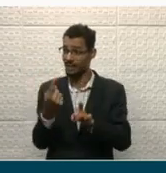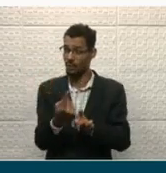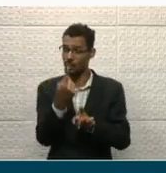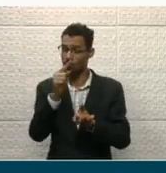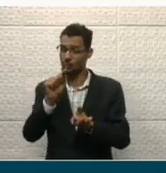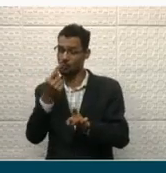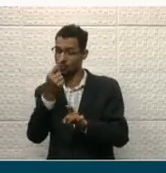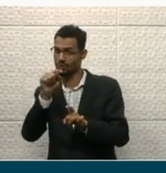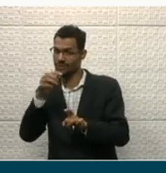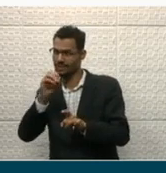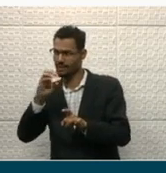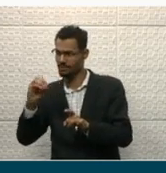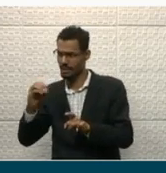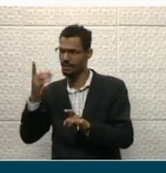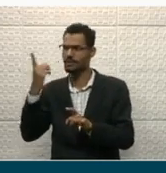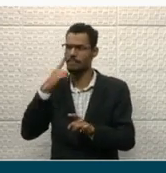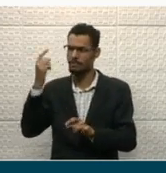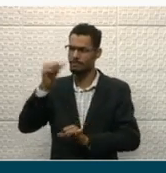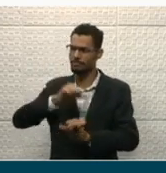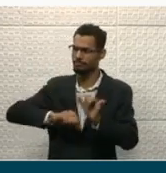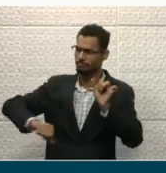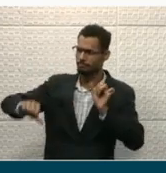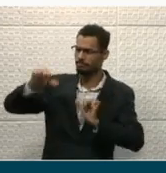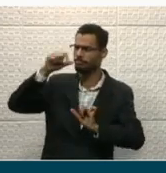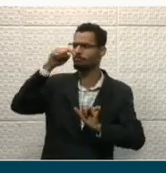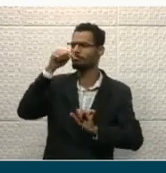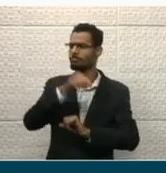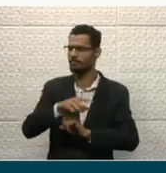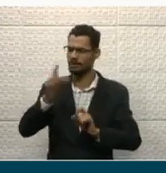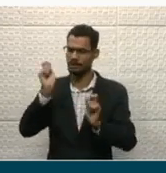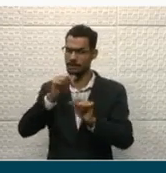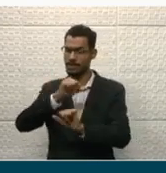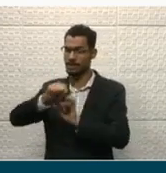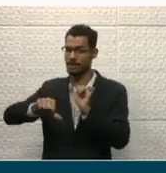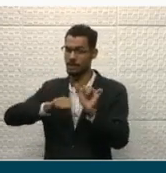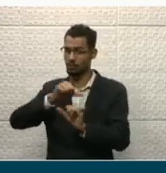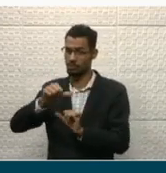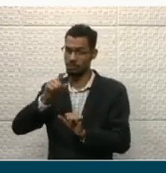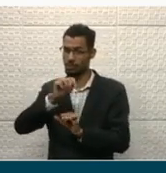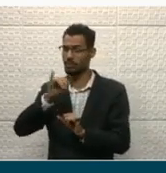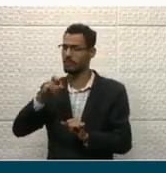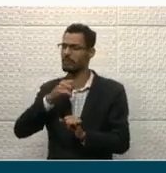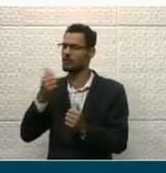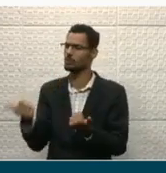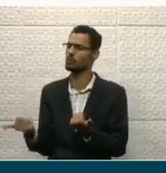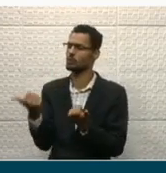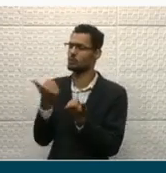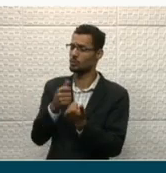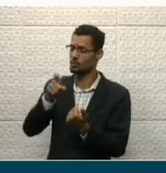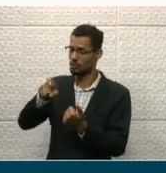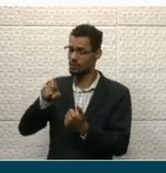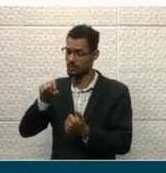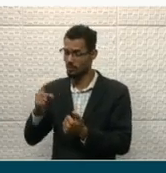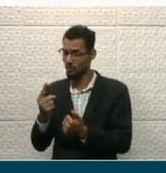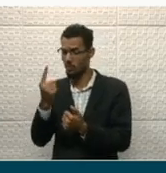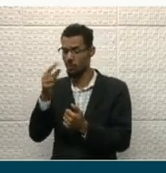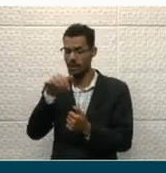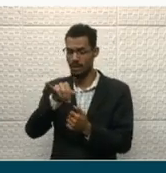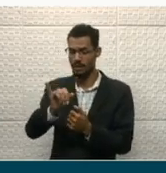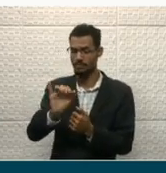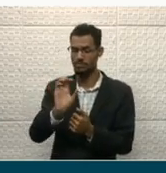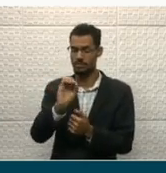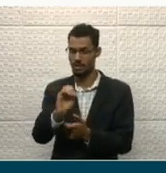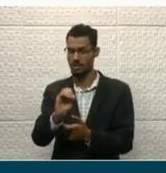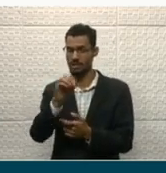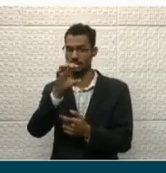0, 0. Então, eu retorno a definição da transformação. Substituo x por 1, y por